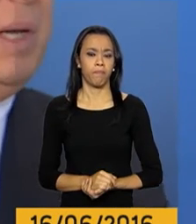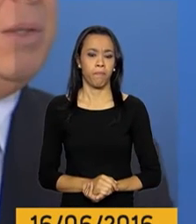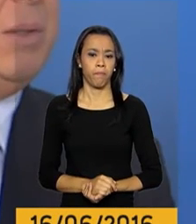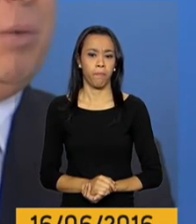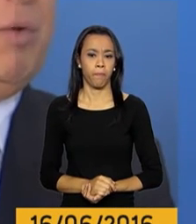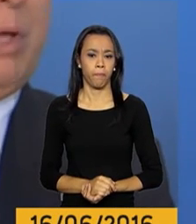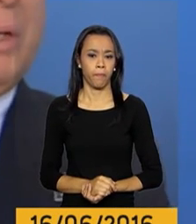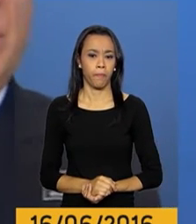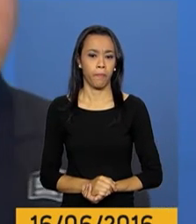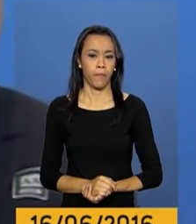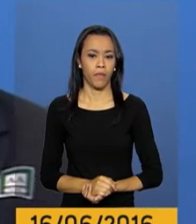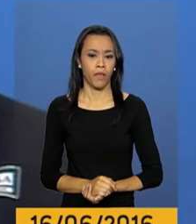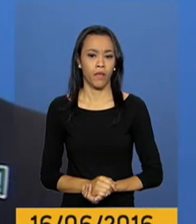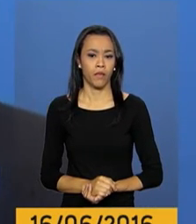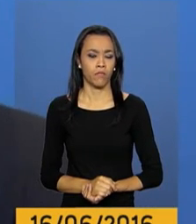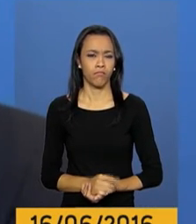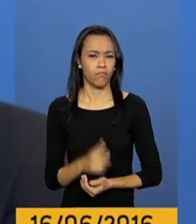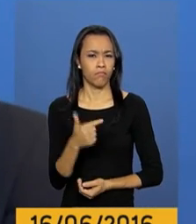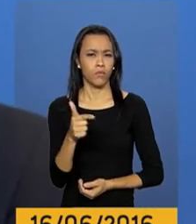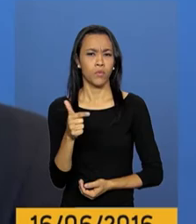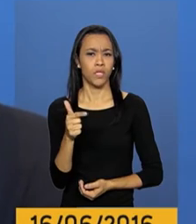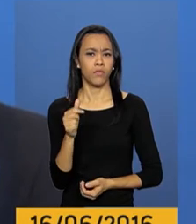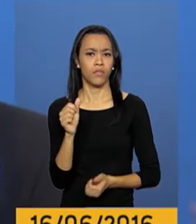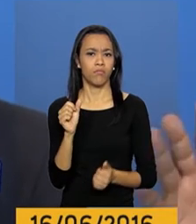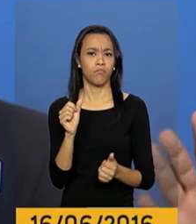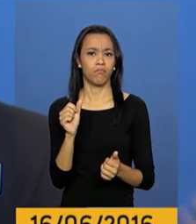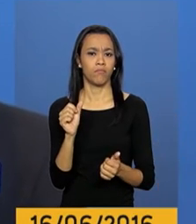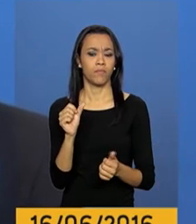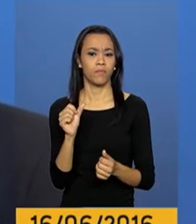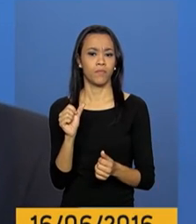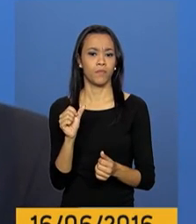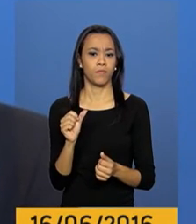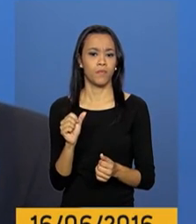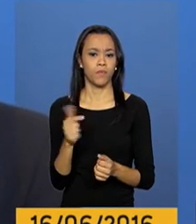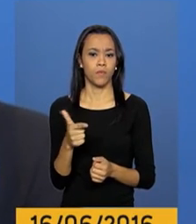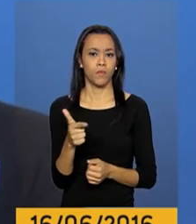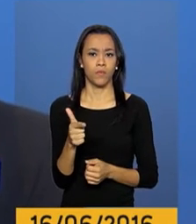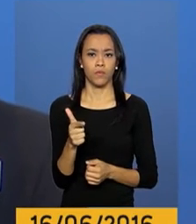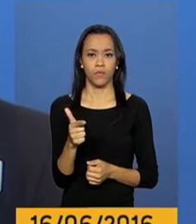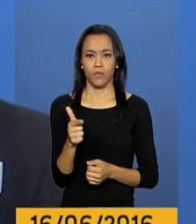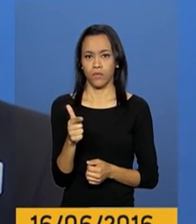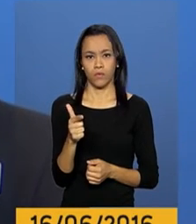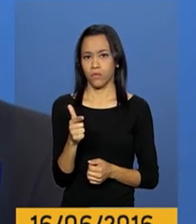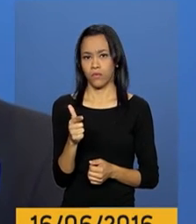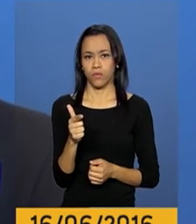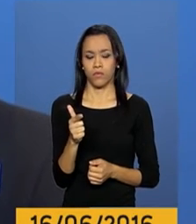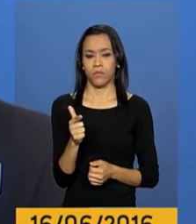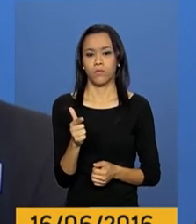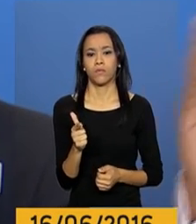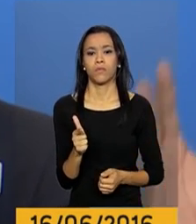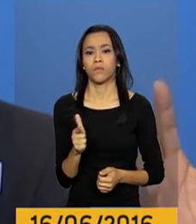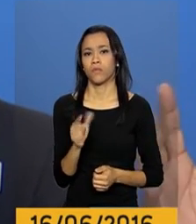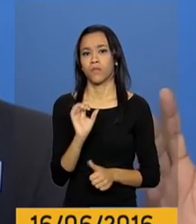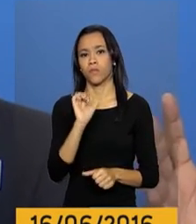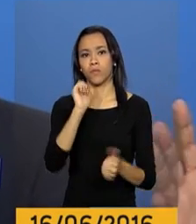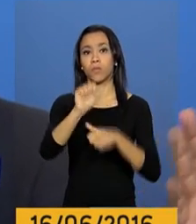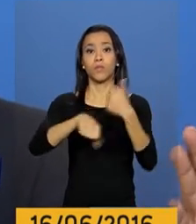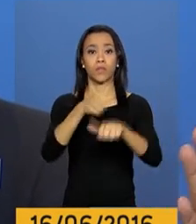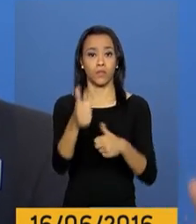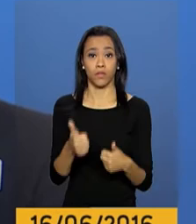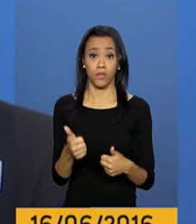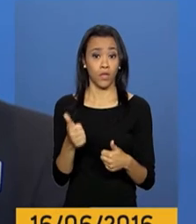Não houve alteração. Não houve alteração. Não houve alteração. Na verdade, todo o